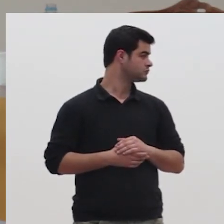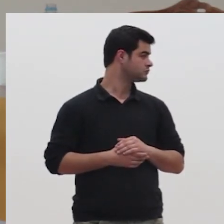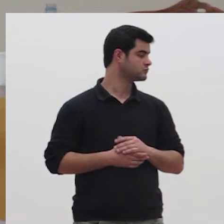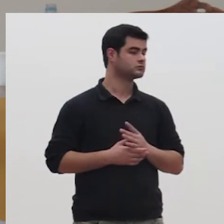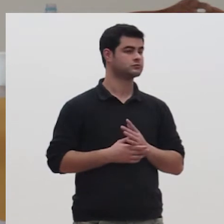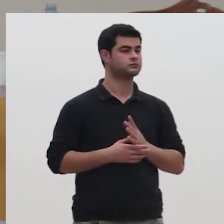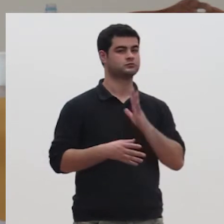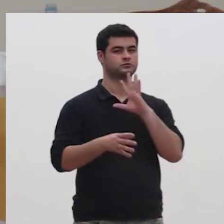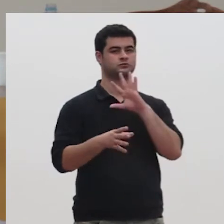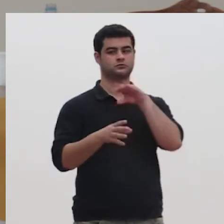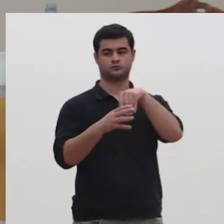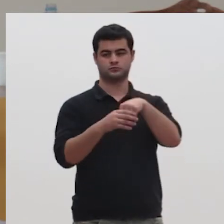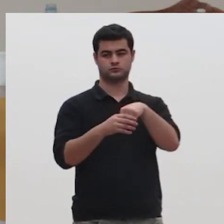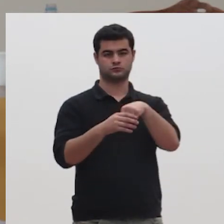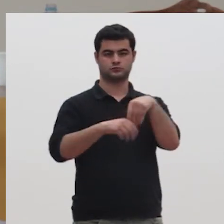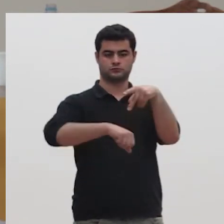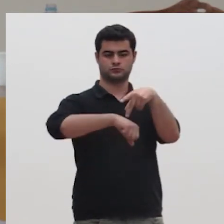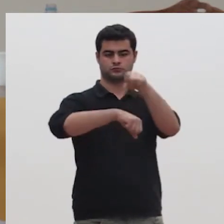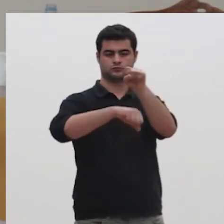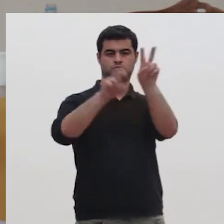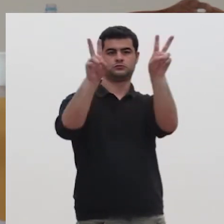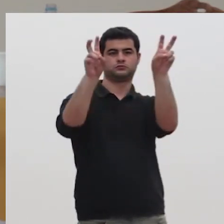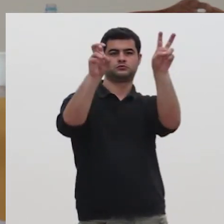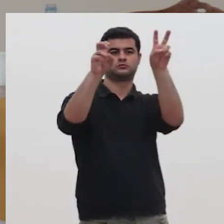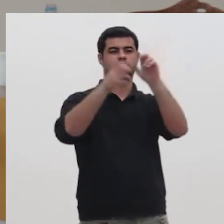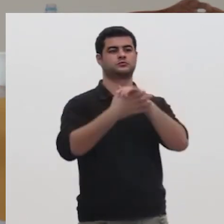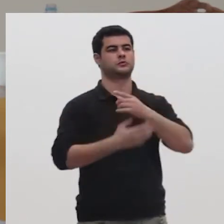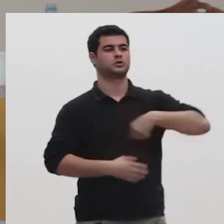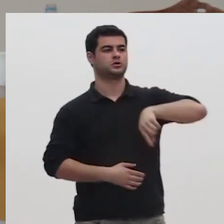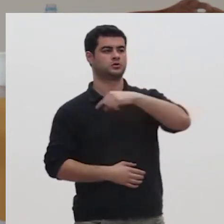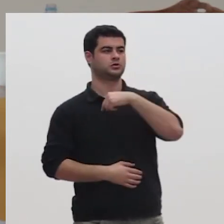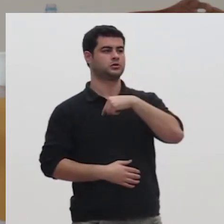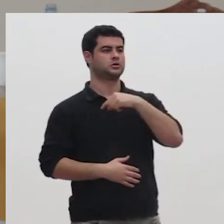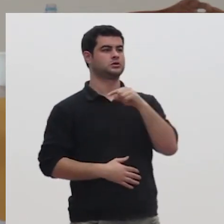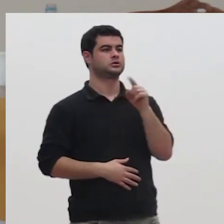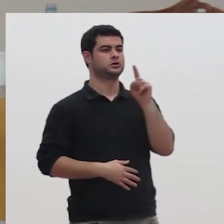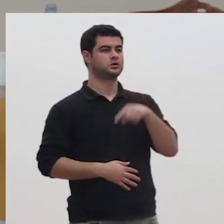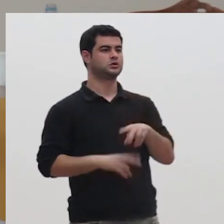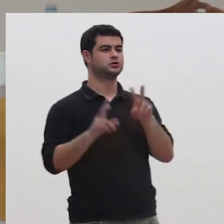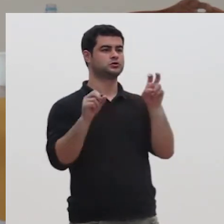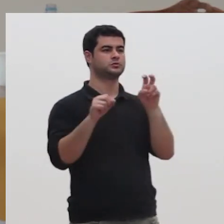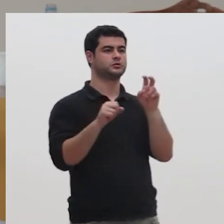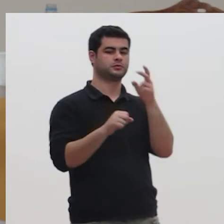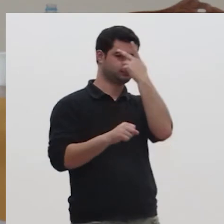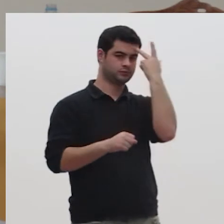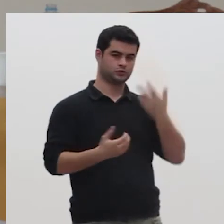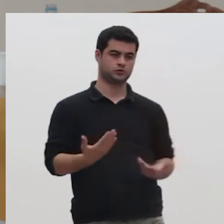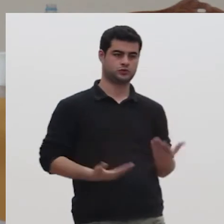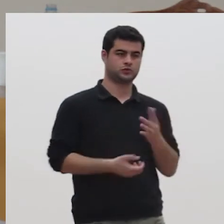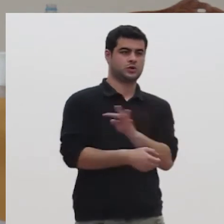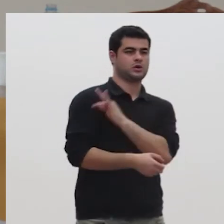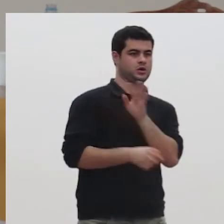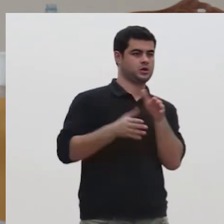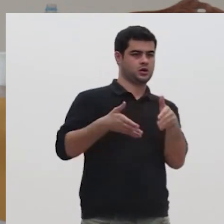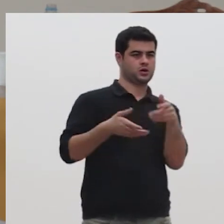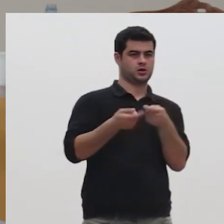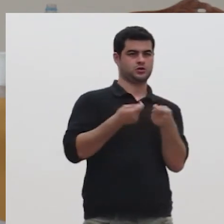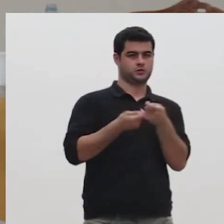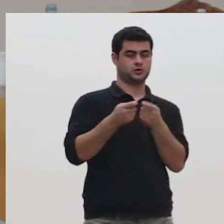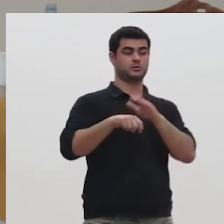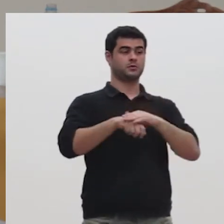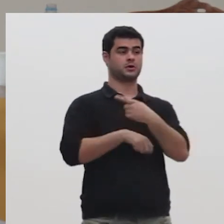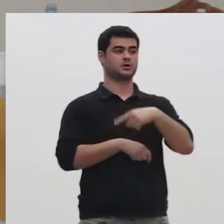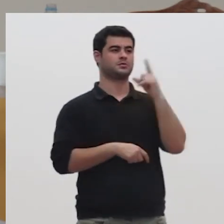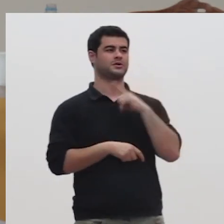Dentro do tema de pós-graduação, a nossa questão diz respeito aos técnicos administrativos e a dificuldade que eles